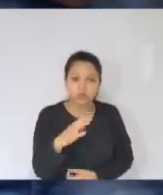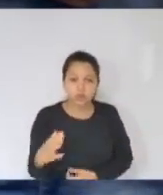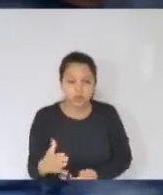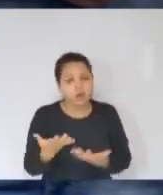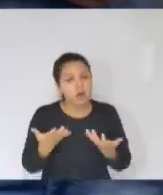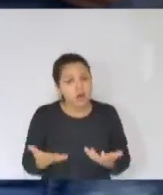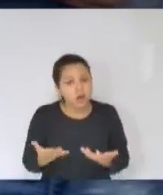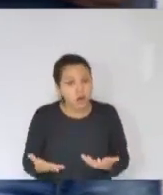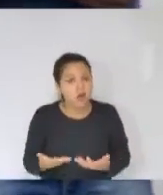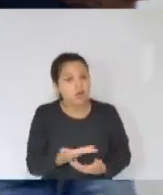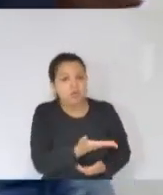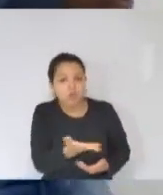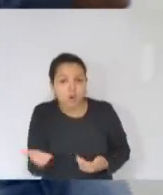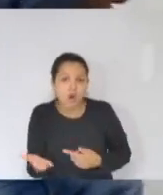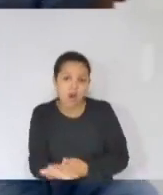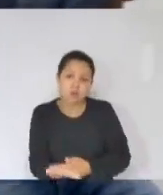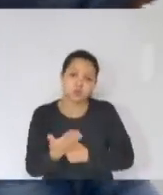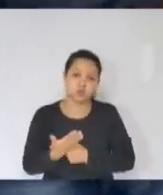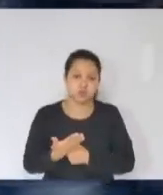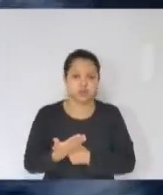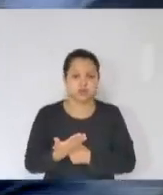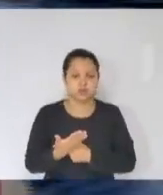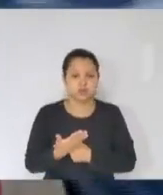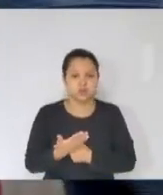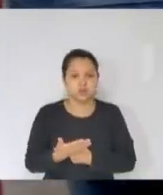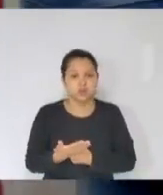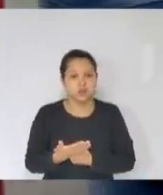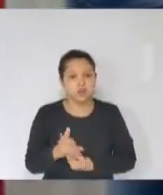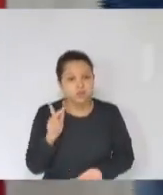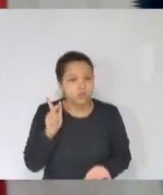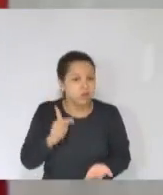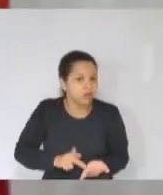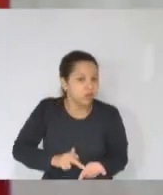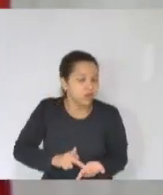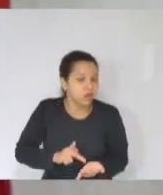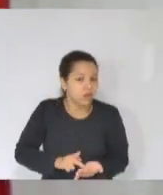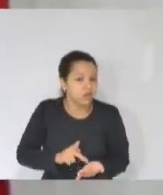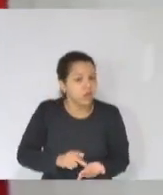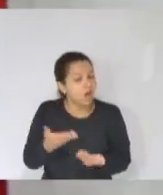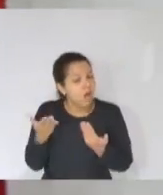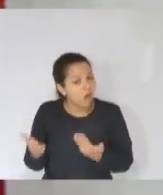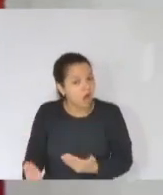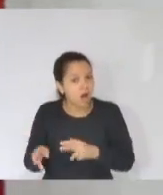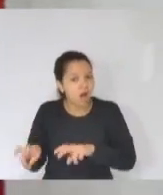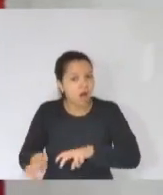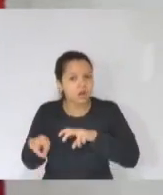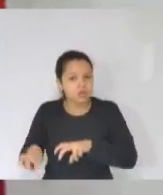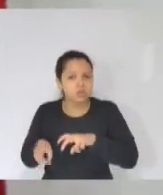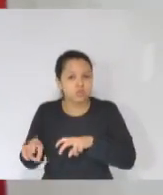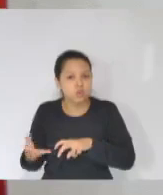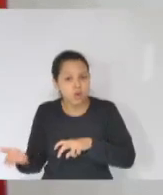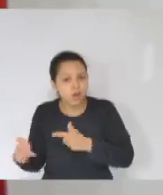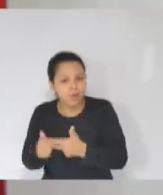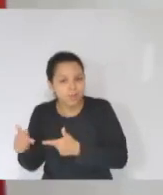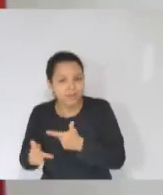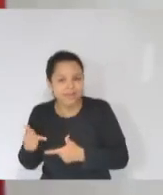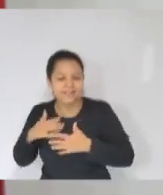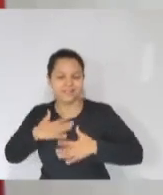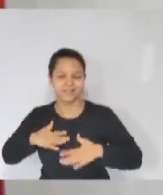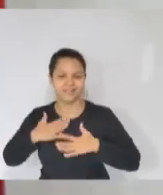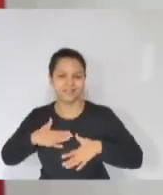uma providência para realmente o nosso agricultor ficar sossegado e trabalhando e